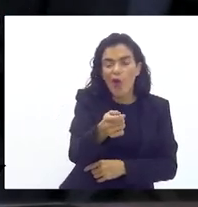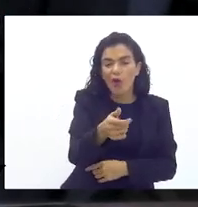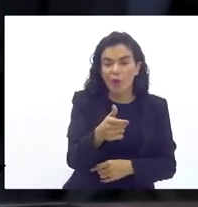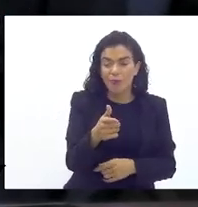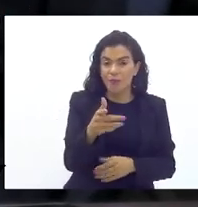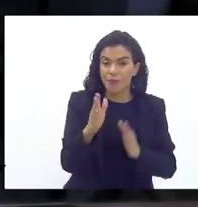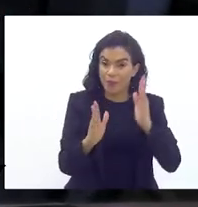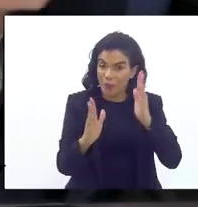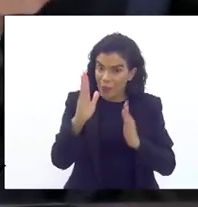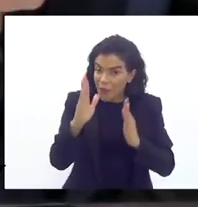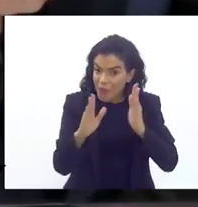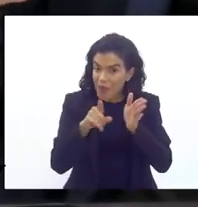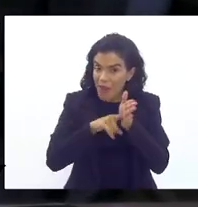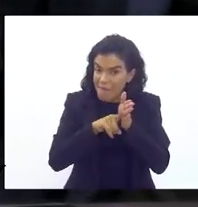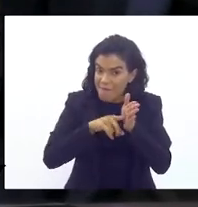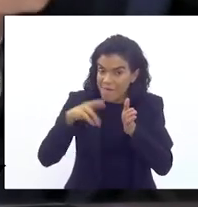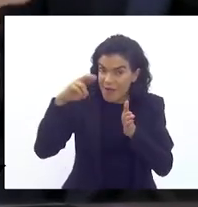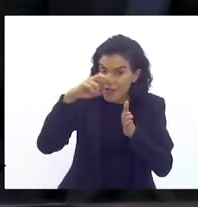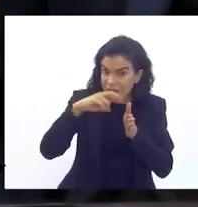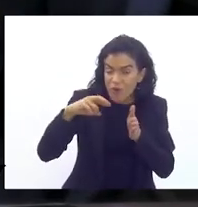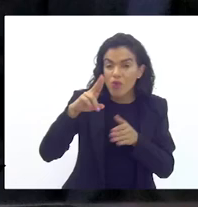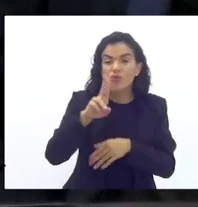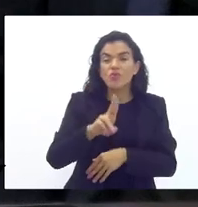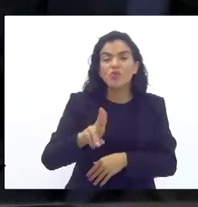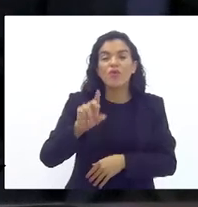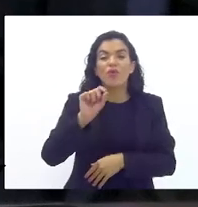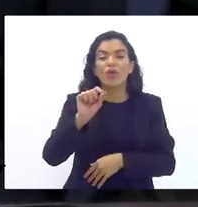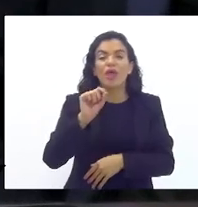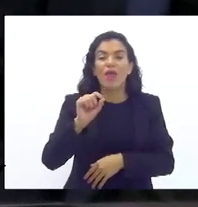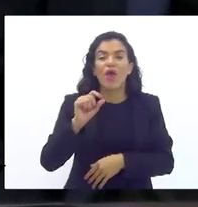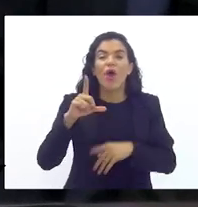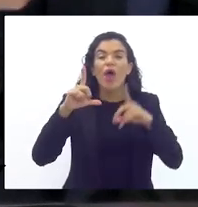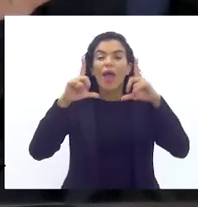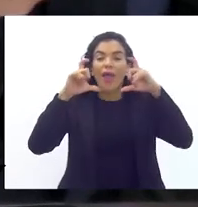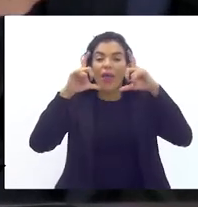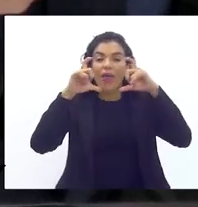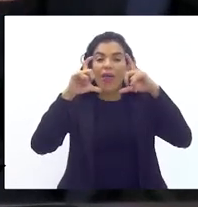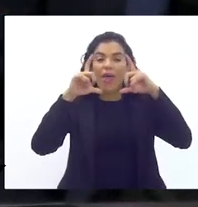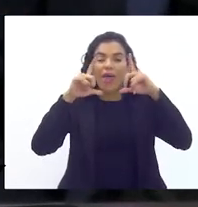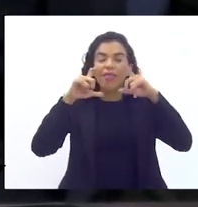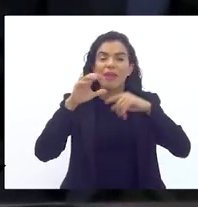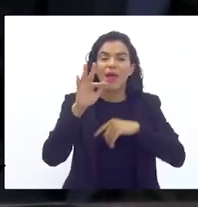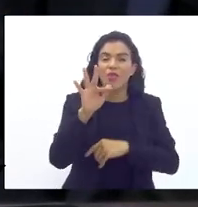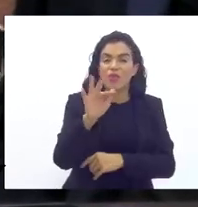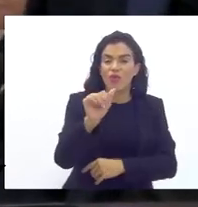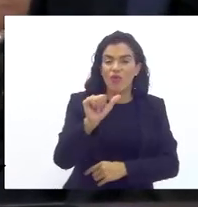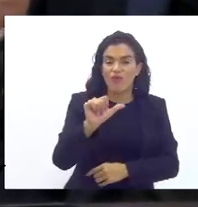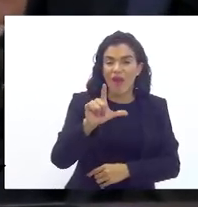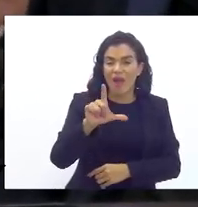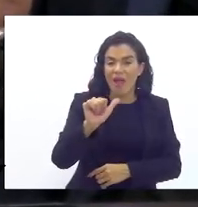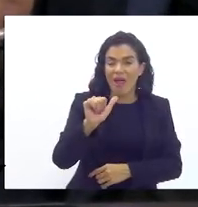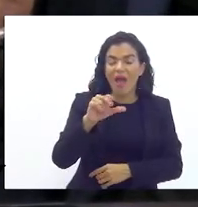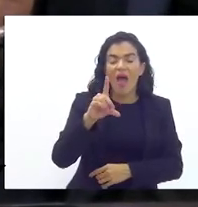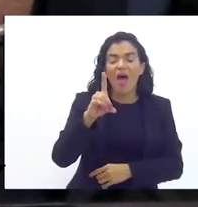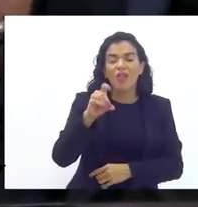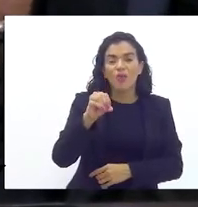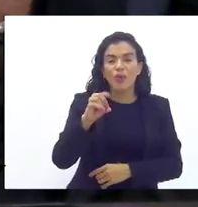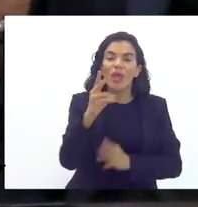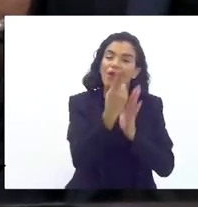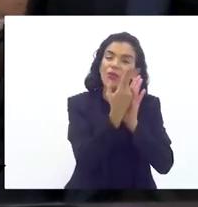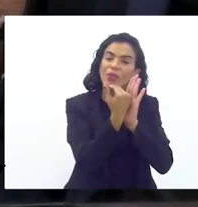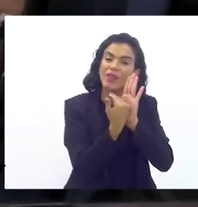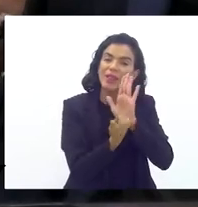as investigações usavam O Retrato Falado a descrição do criminoso